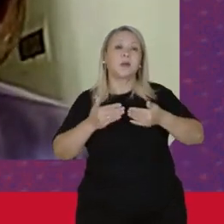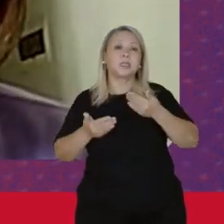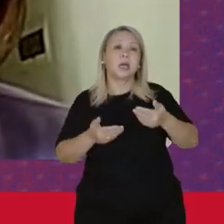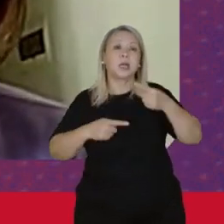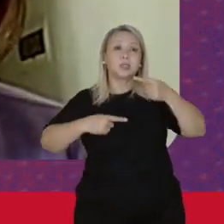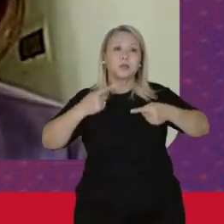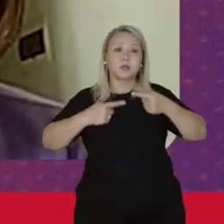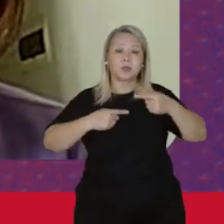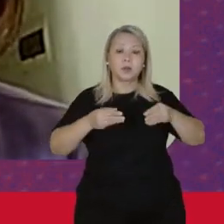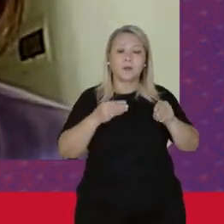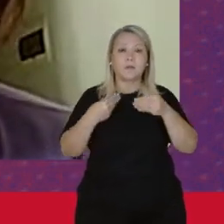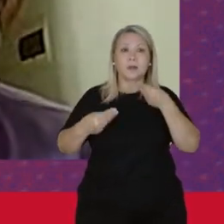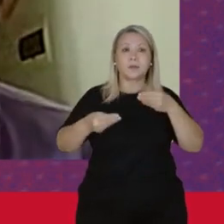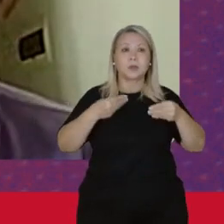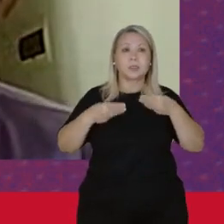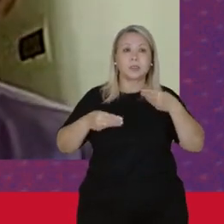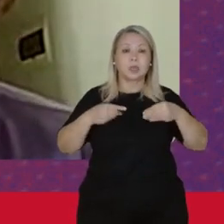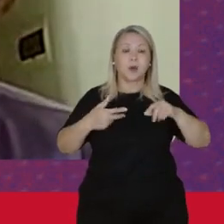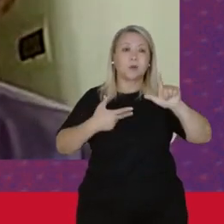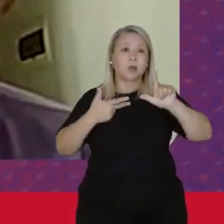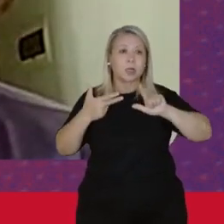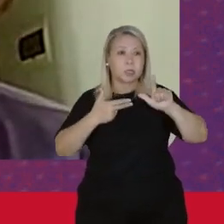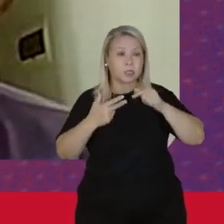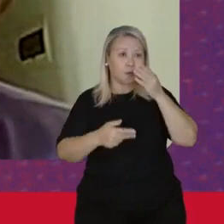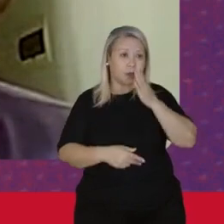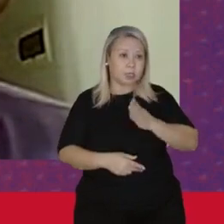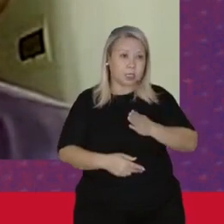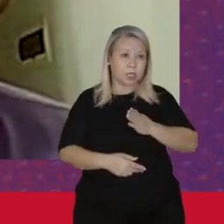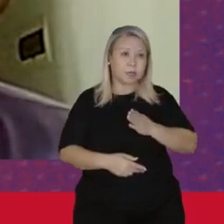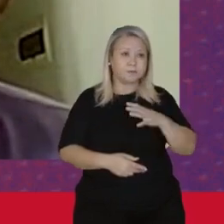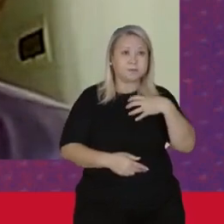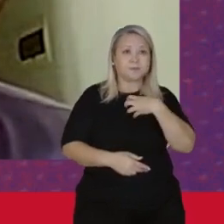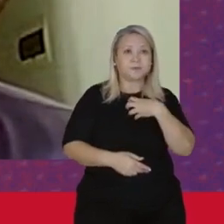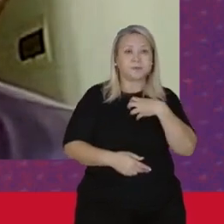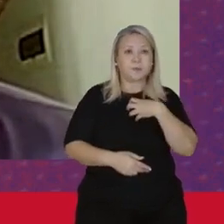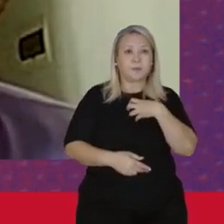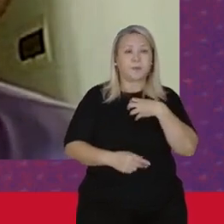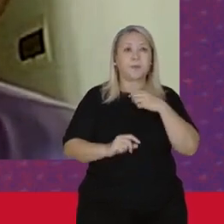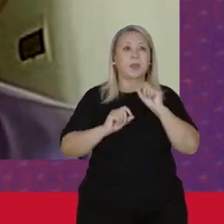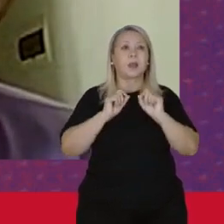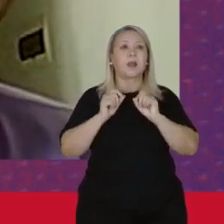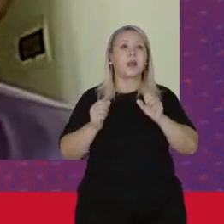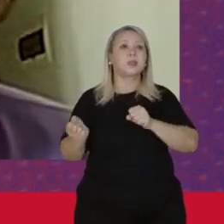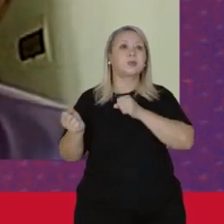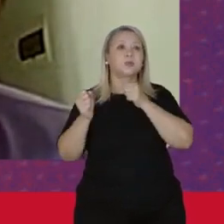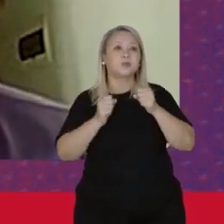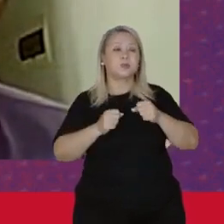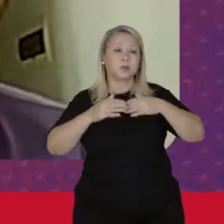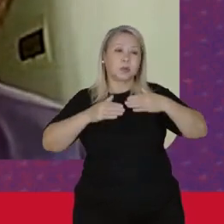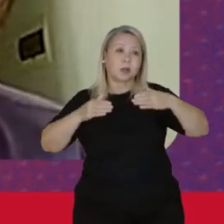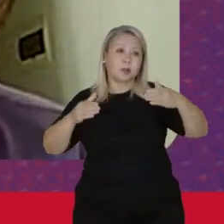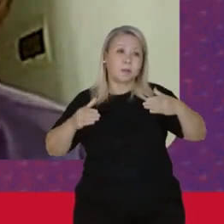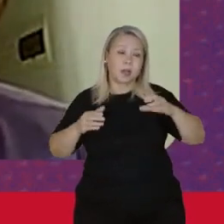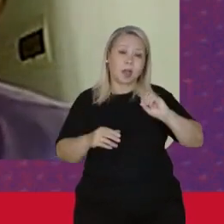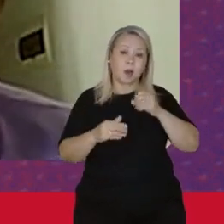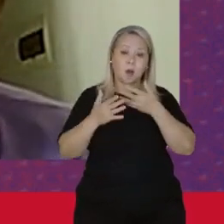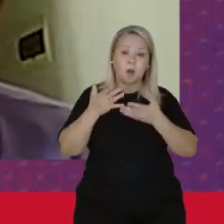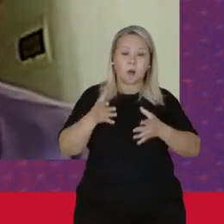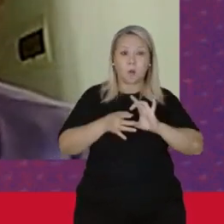discussão de flexibilização da legislação brasileira no sentido de poder ampliar ou